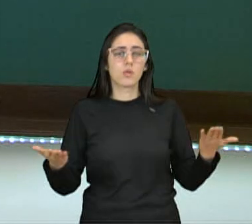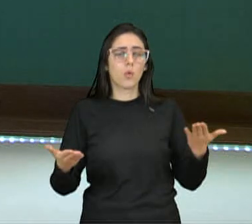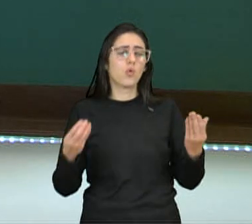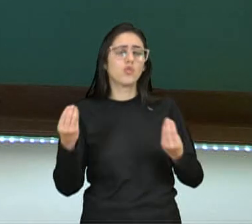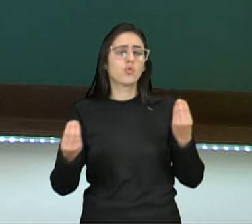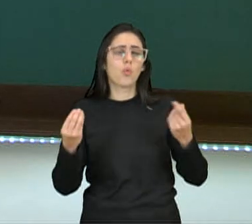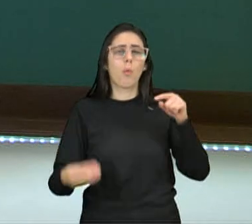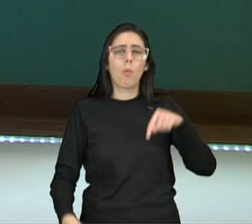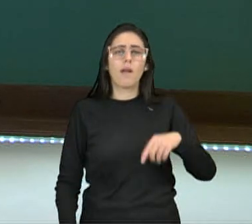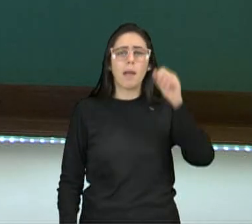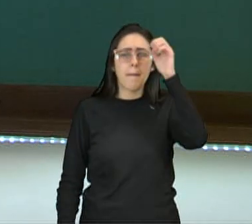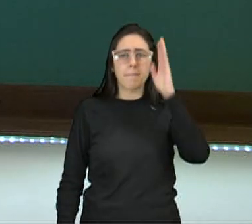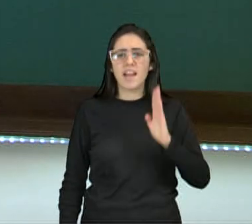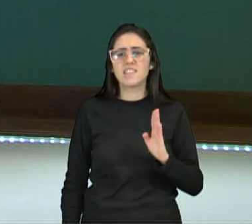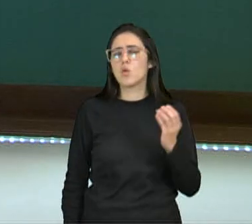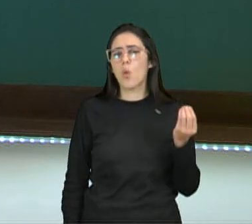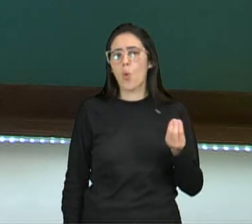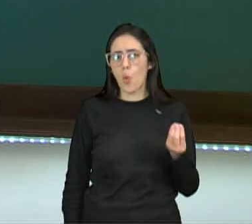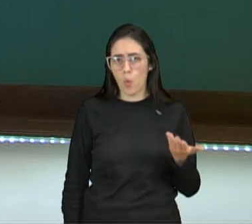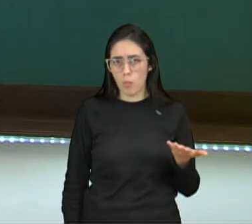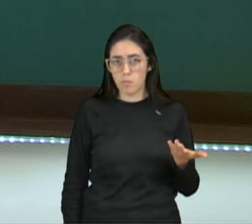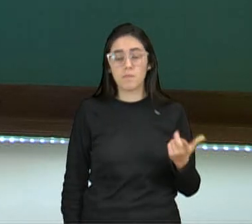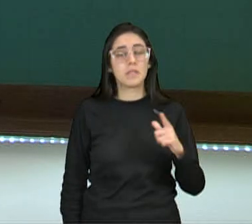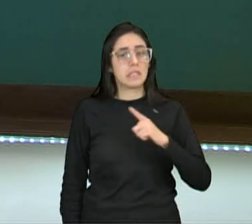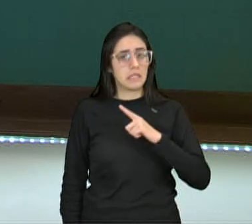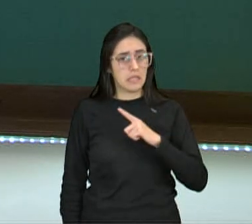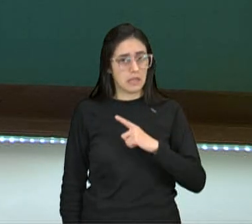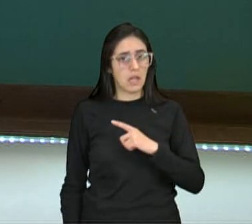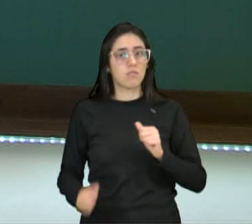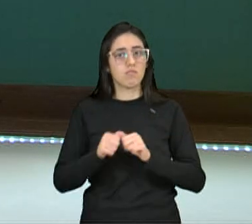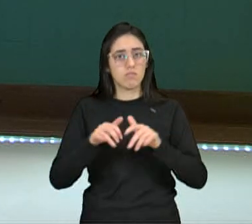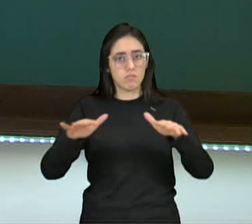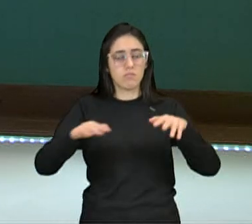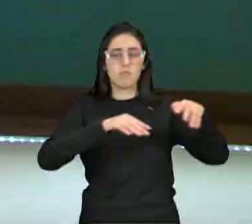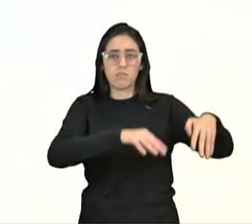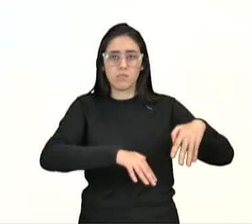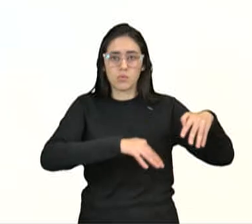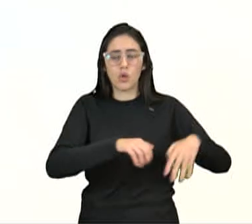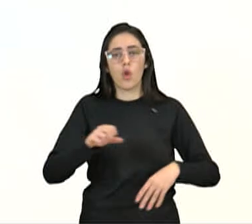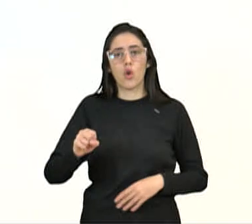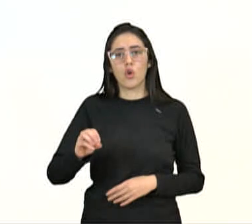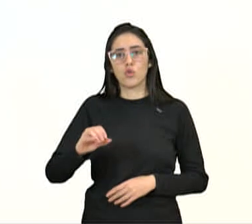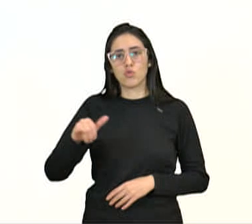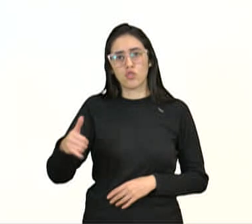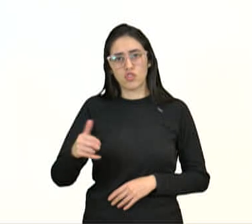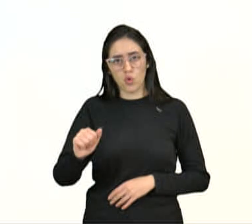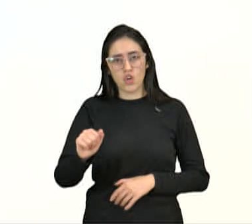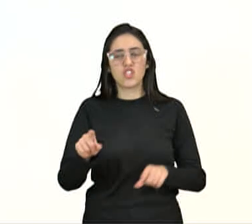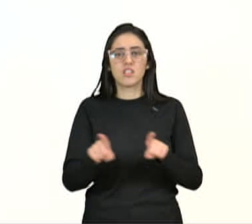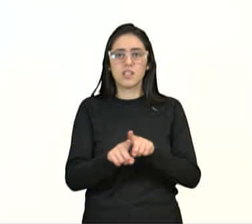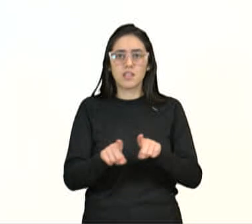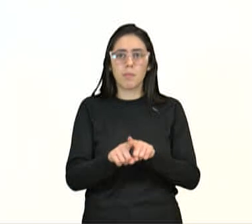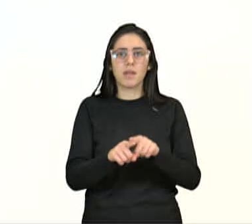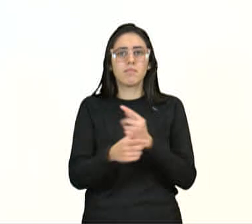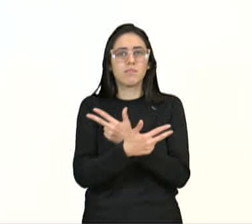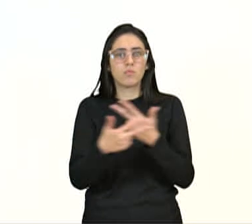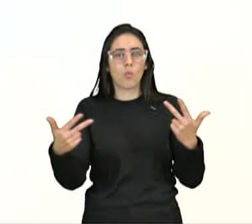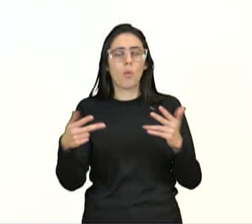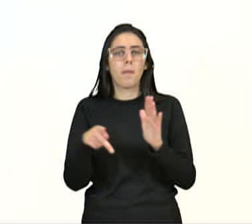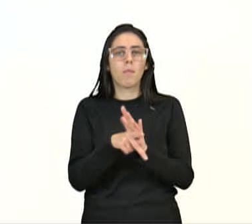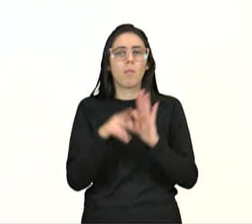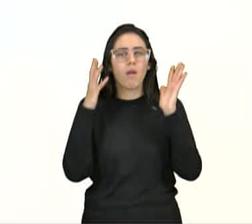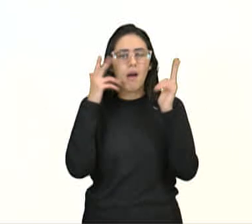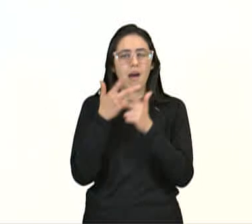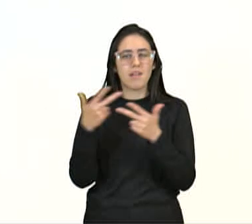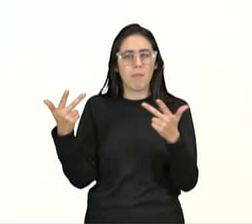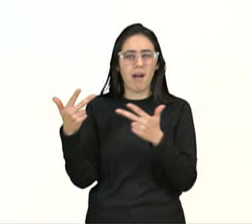situação do Brasil? Vive o avanço da fronteira agrícola para a produção de soja e para a atividade de criação de